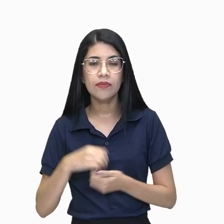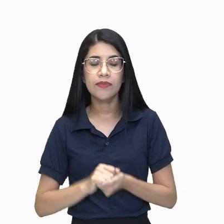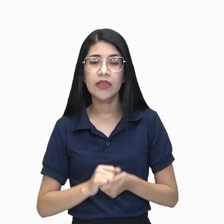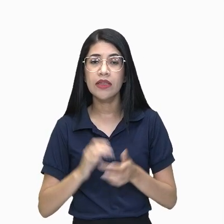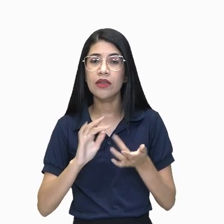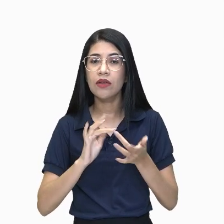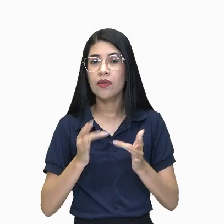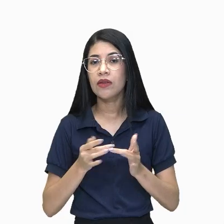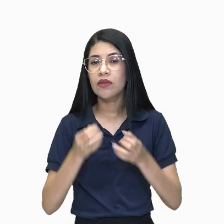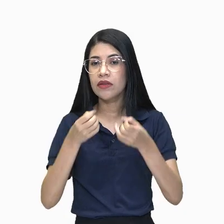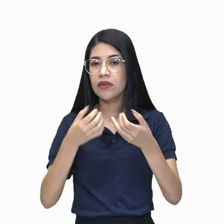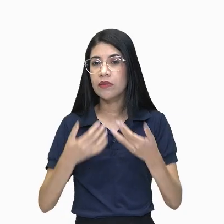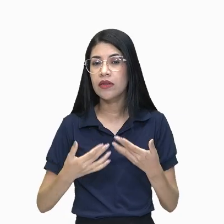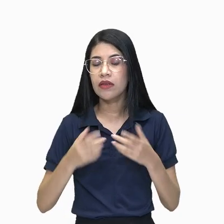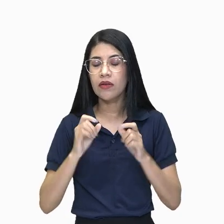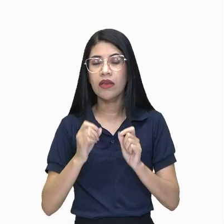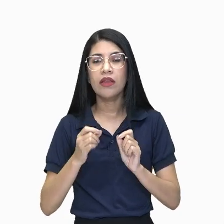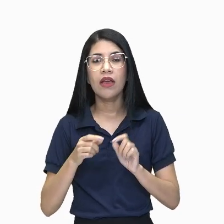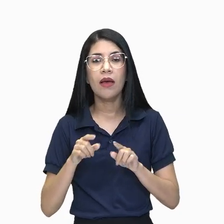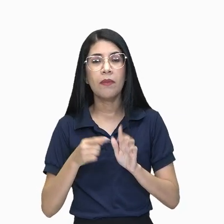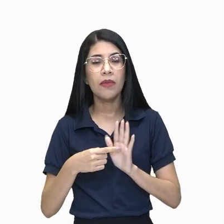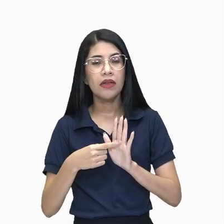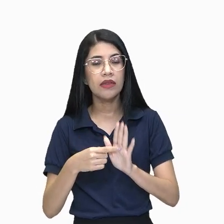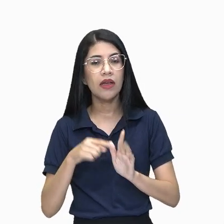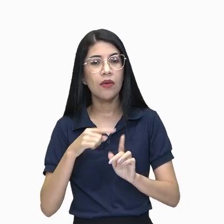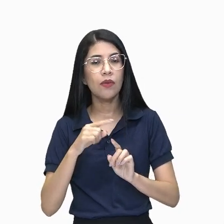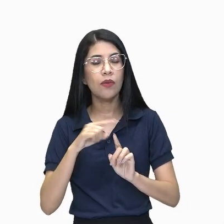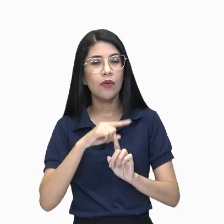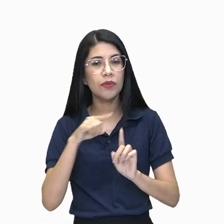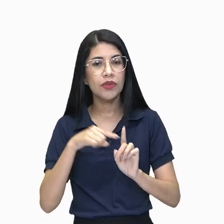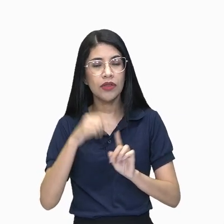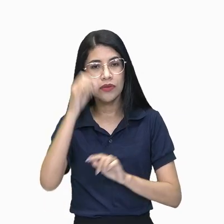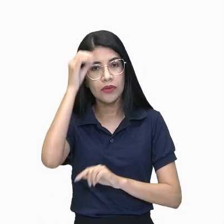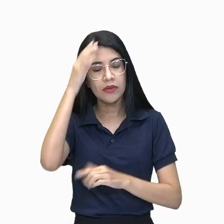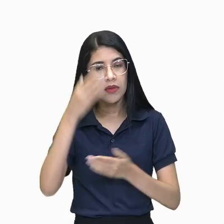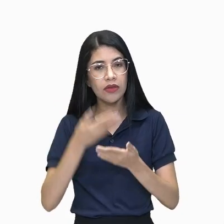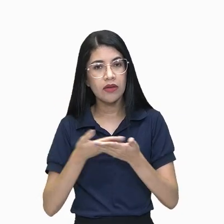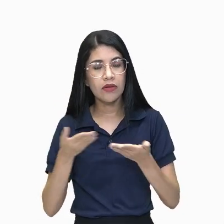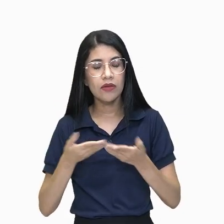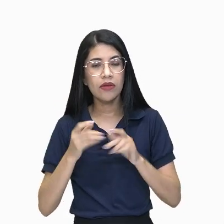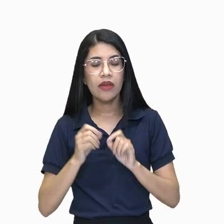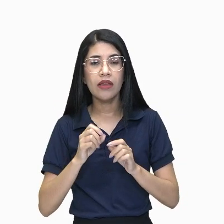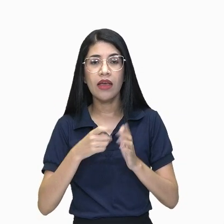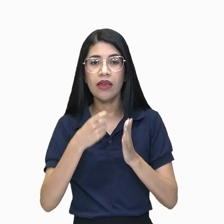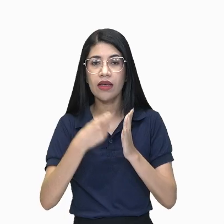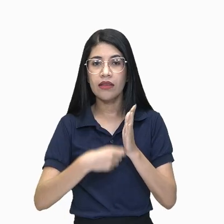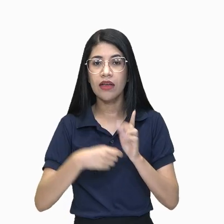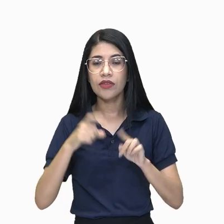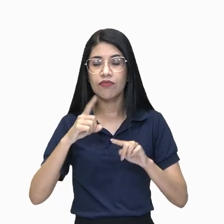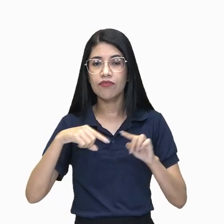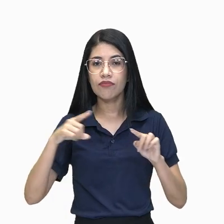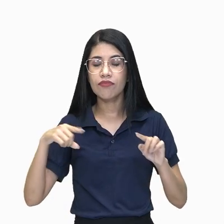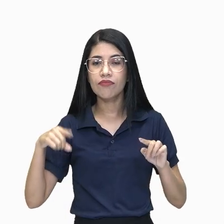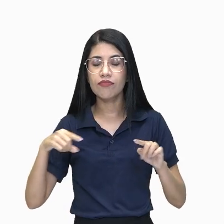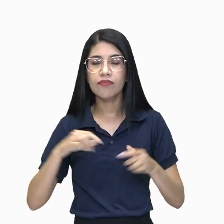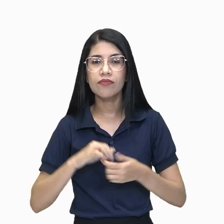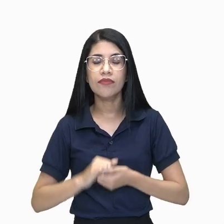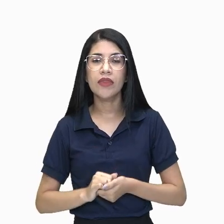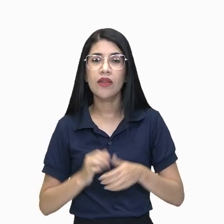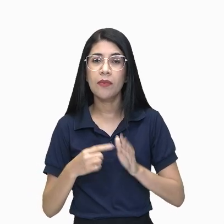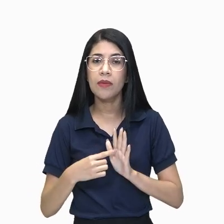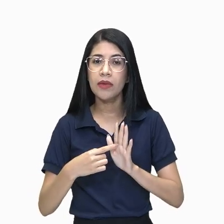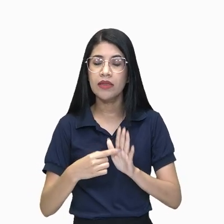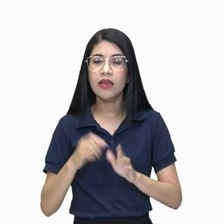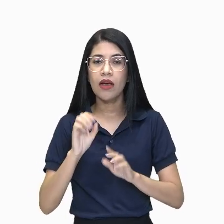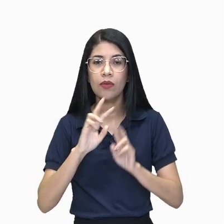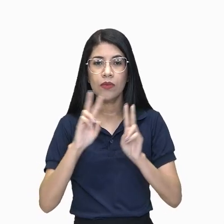nós vamos trabalhar um objeto da aula, né, professora? Isso, que é a taxa de variação. Então, para trabalhar esse